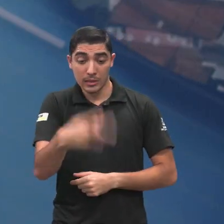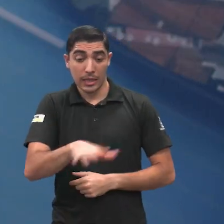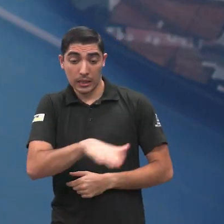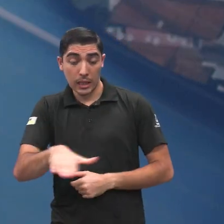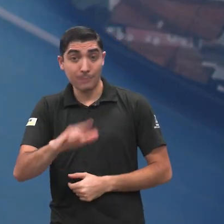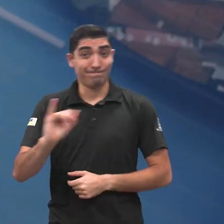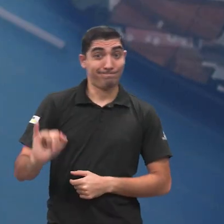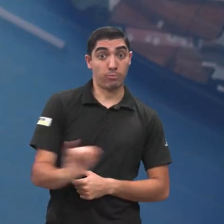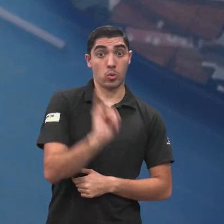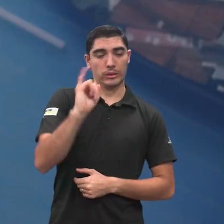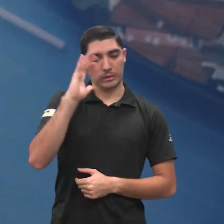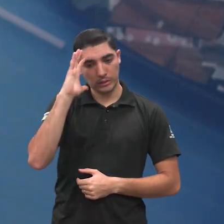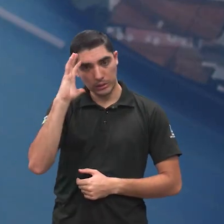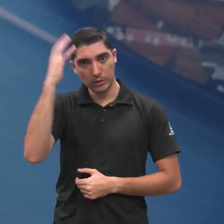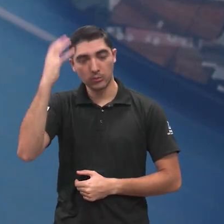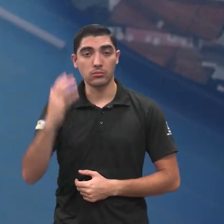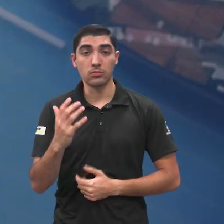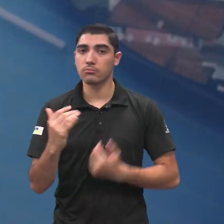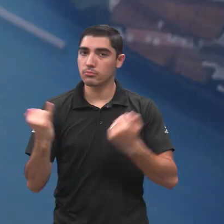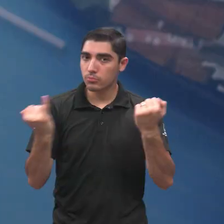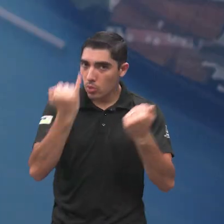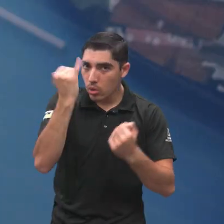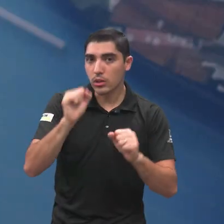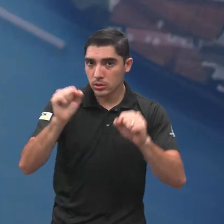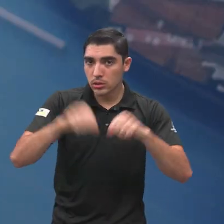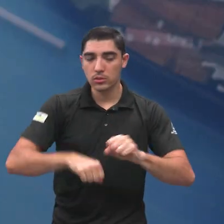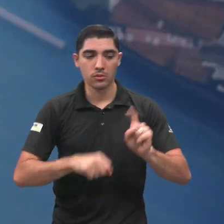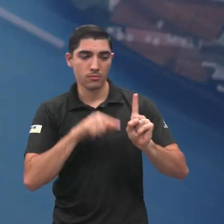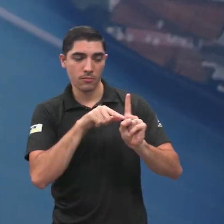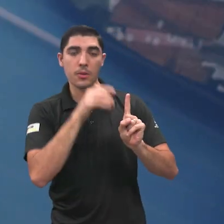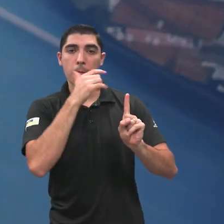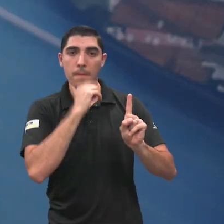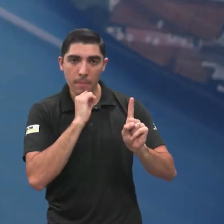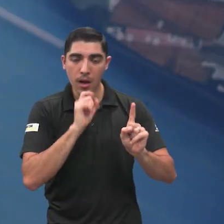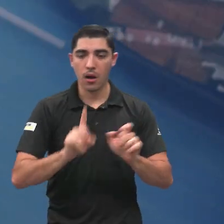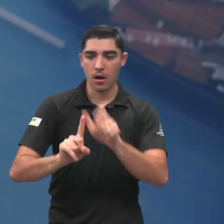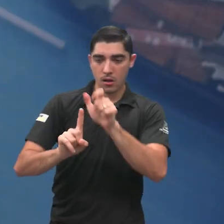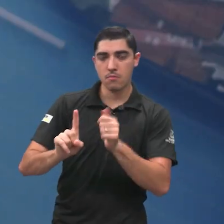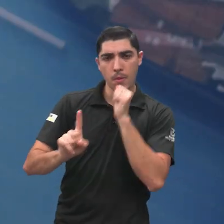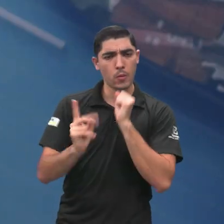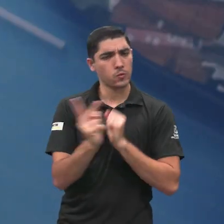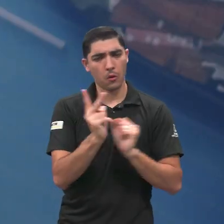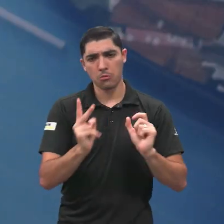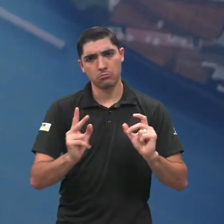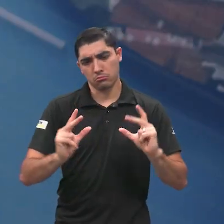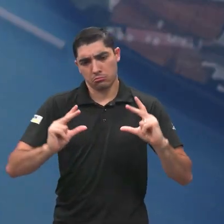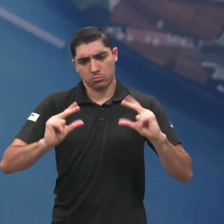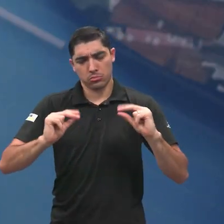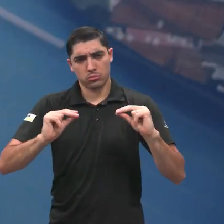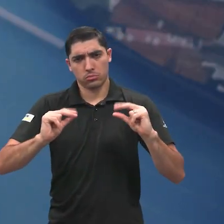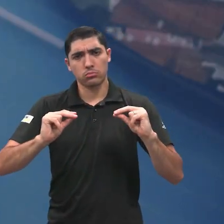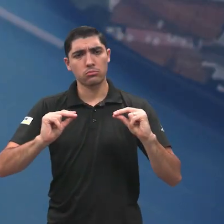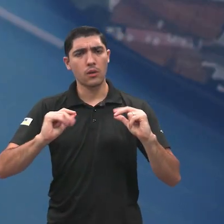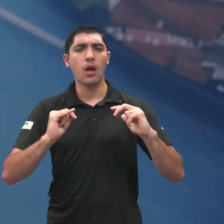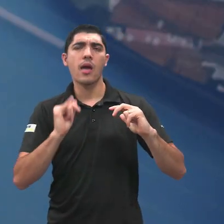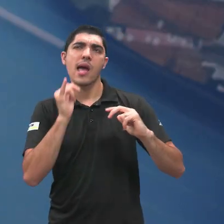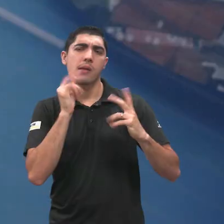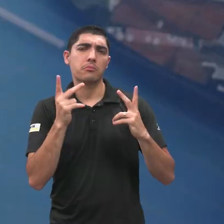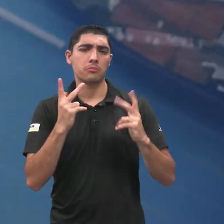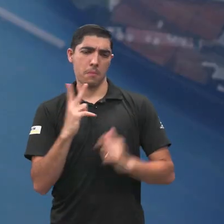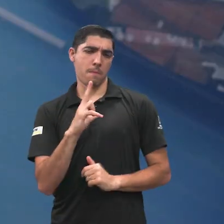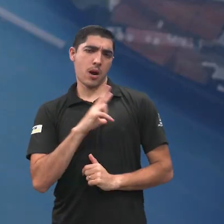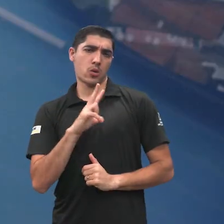criança, nós sempre falamos que os pais, eles podem conversar por eles mesmos de forma, no caso, informal.